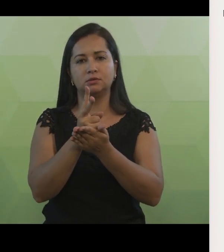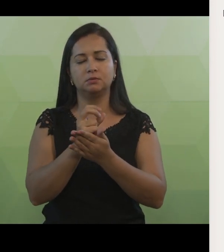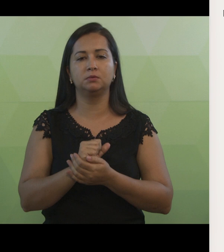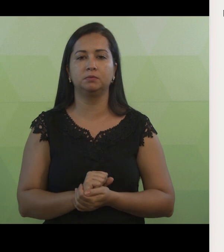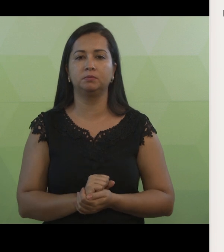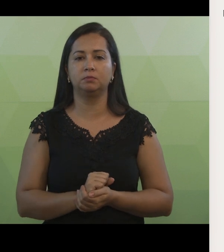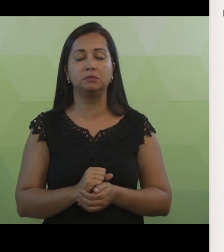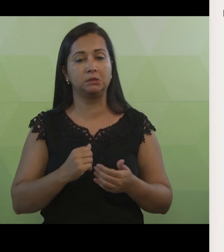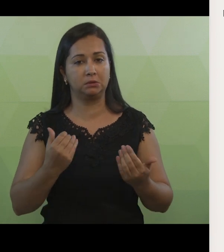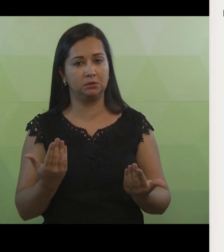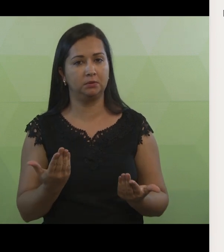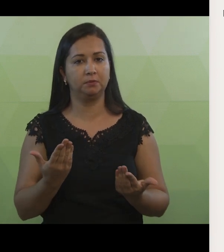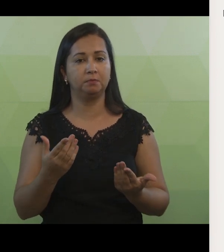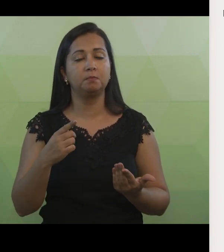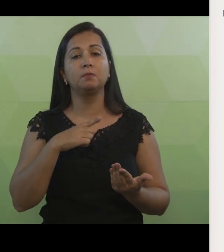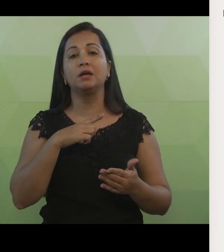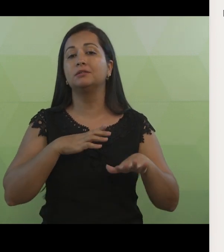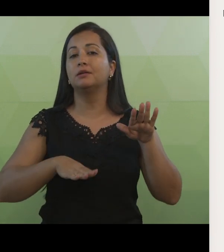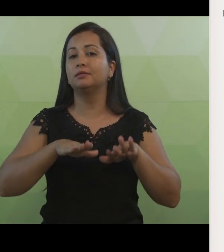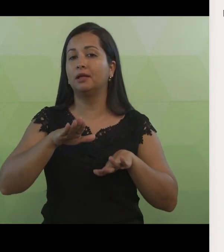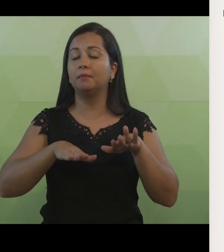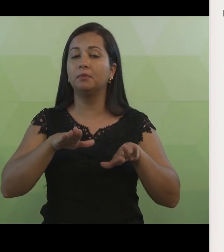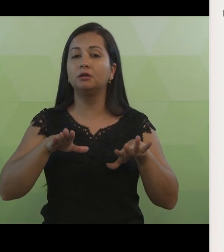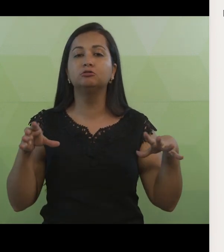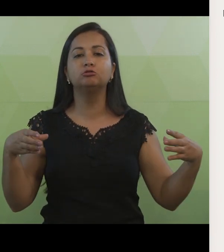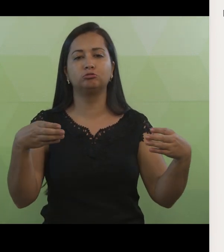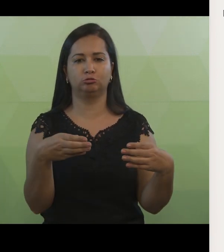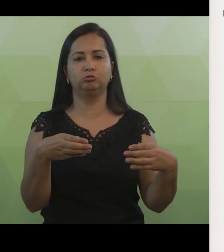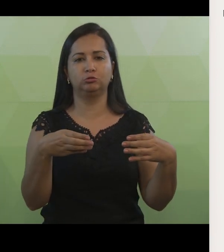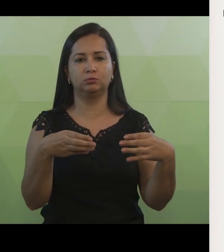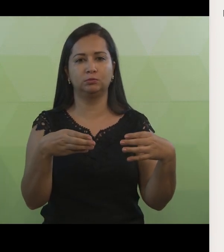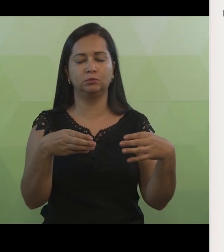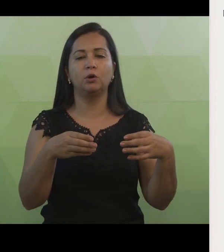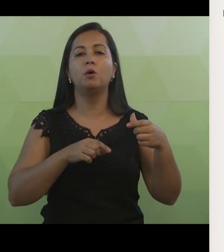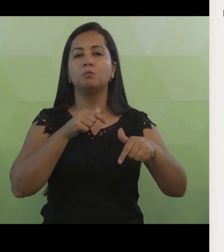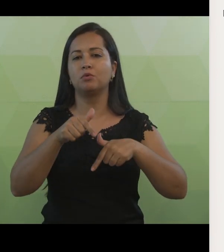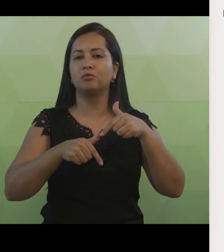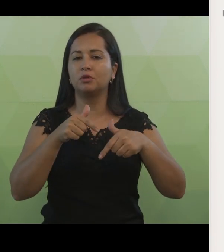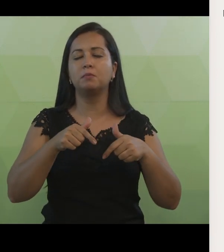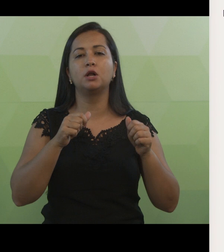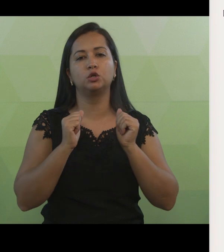de segurança depende do trabalho em equipe integrado.